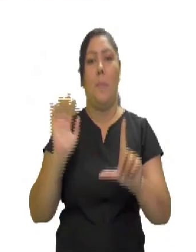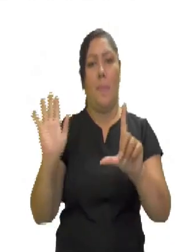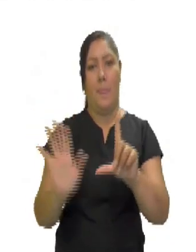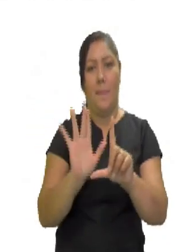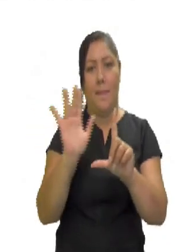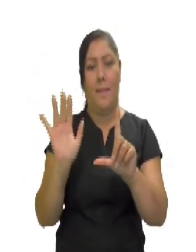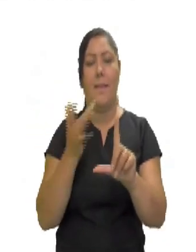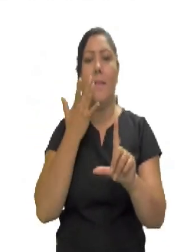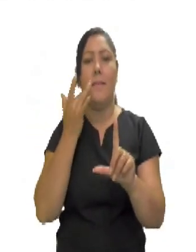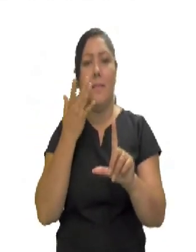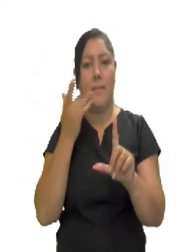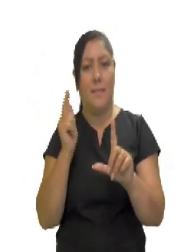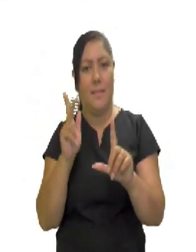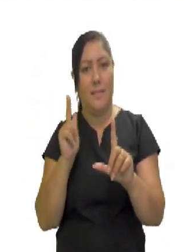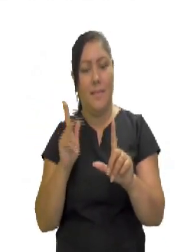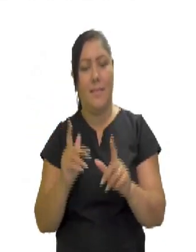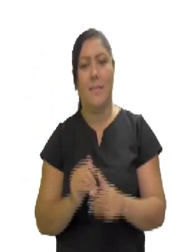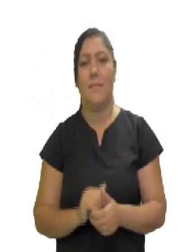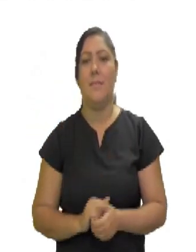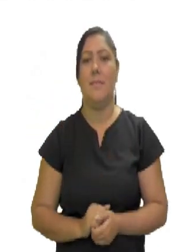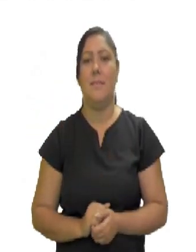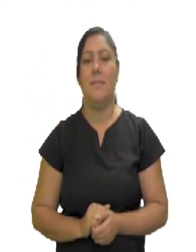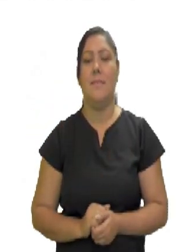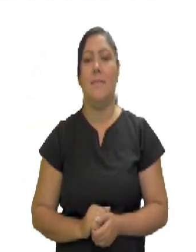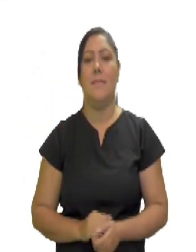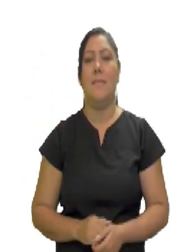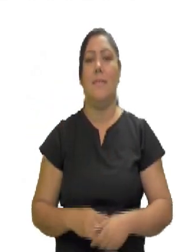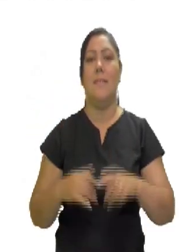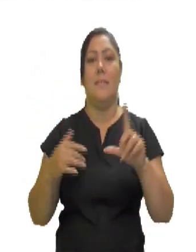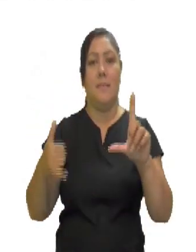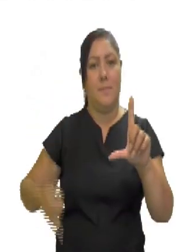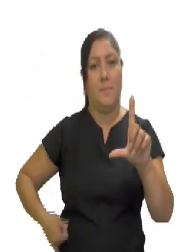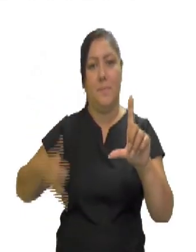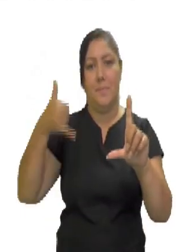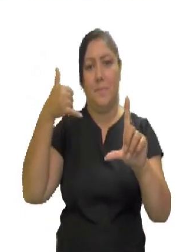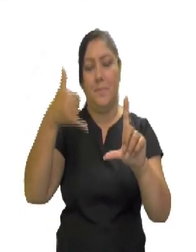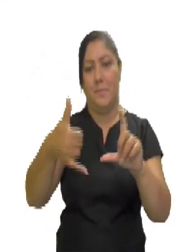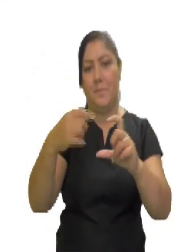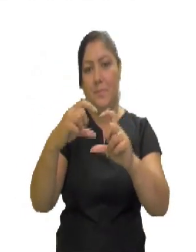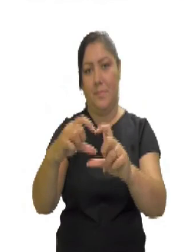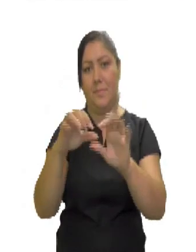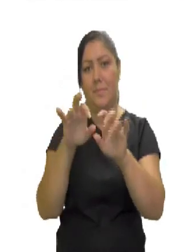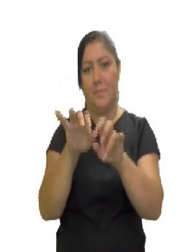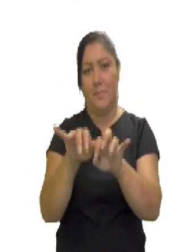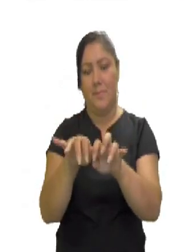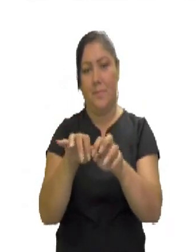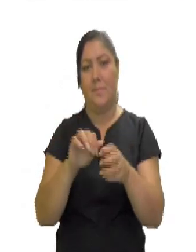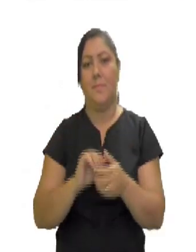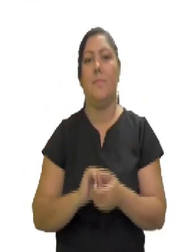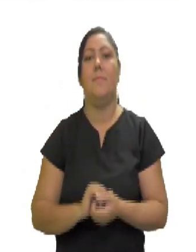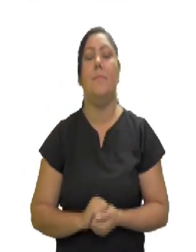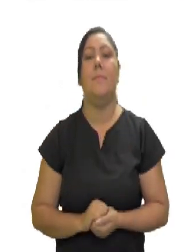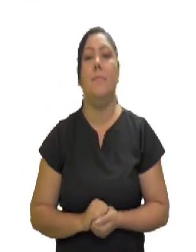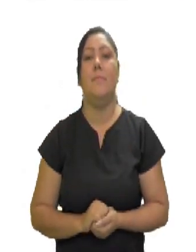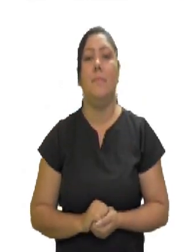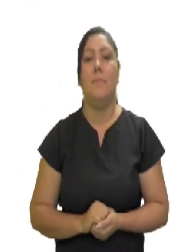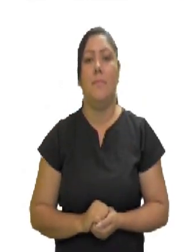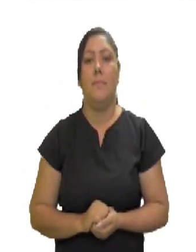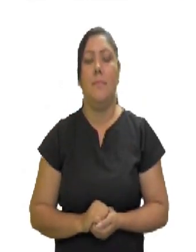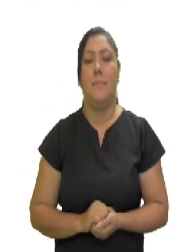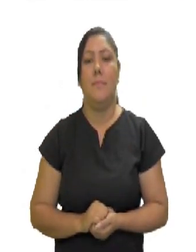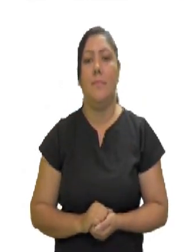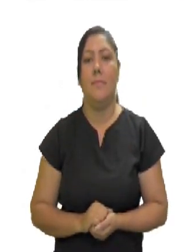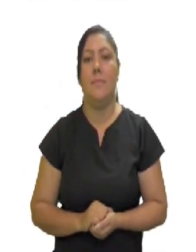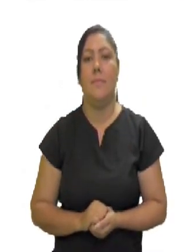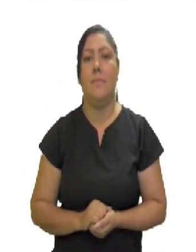nossas atividades na plataforma SMED-GV, basta apontar a câmera do seu celular para a imagem que aparece no